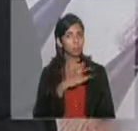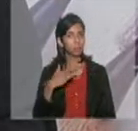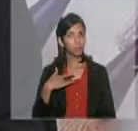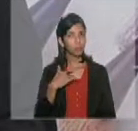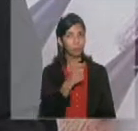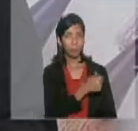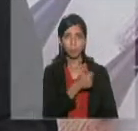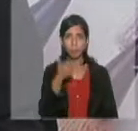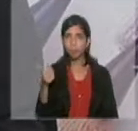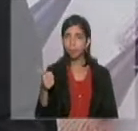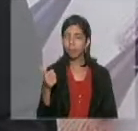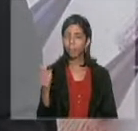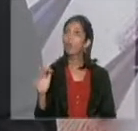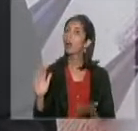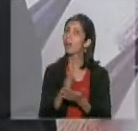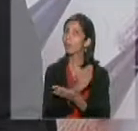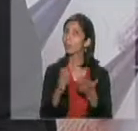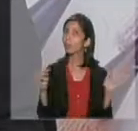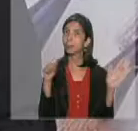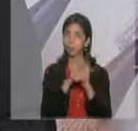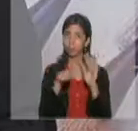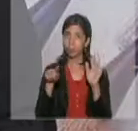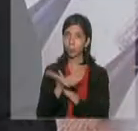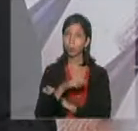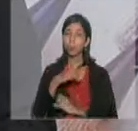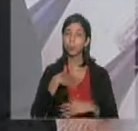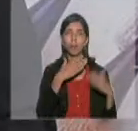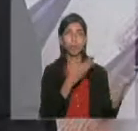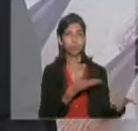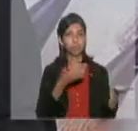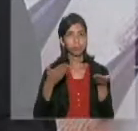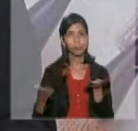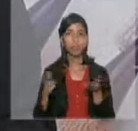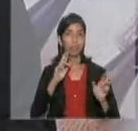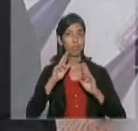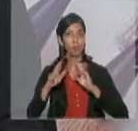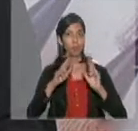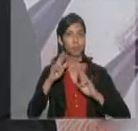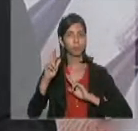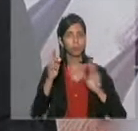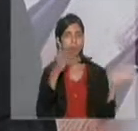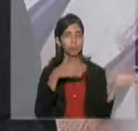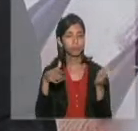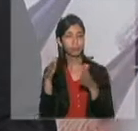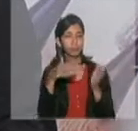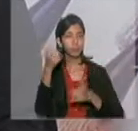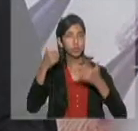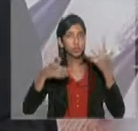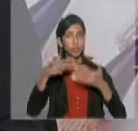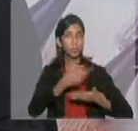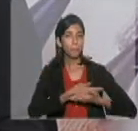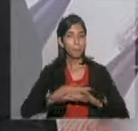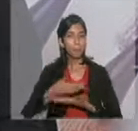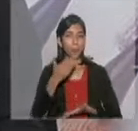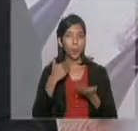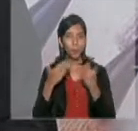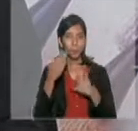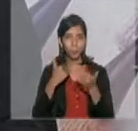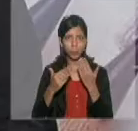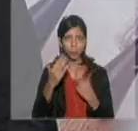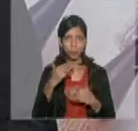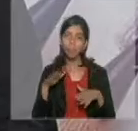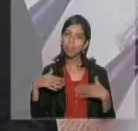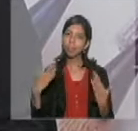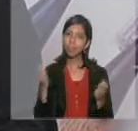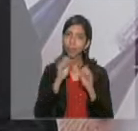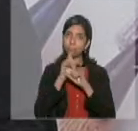forma saudável? Essas são algumas perguntas que minhas convidadas estão respondendo nessa série de programas sobre alimentação de